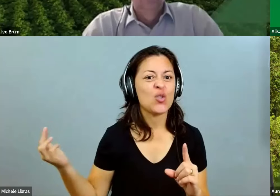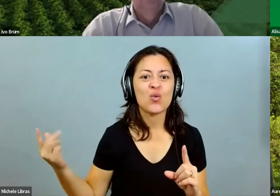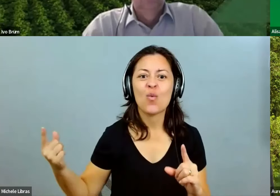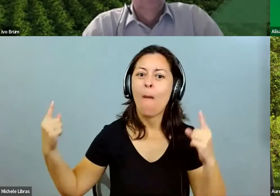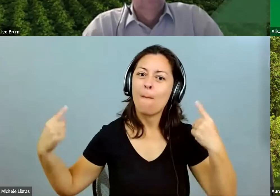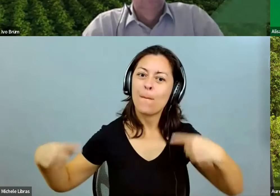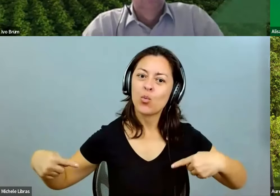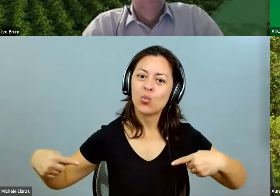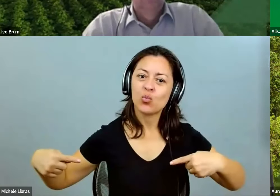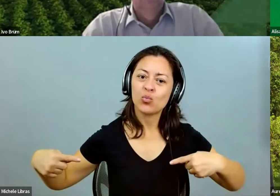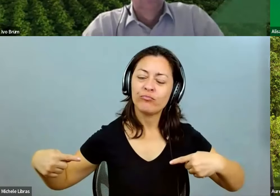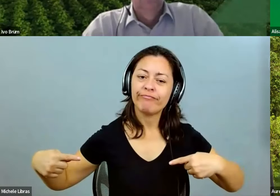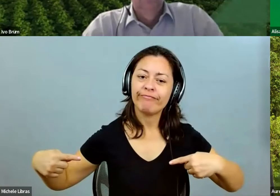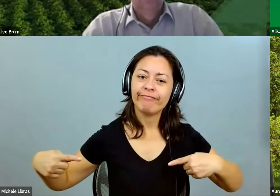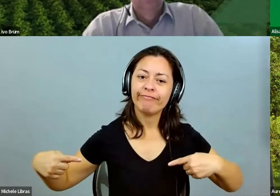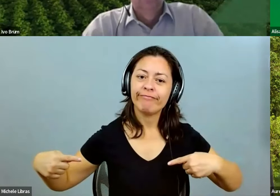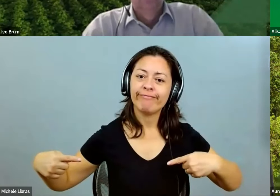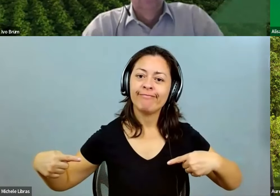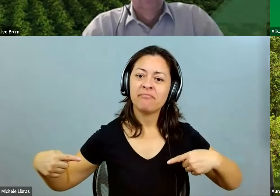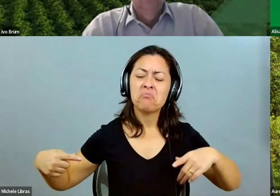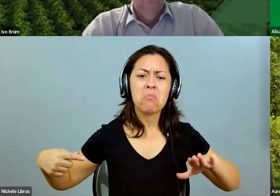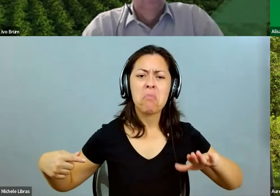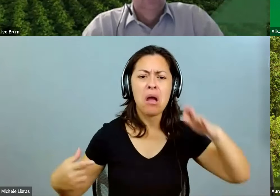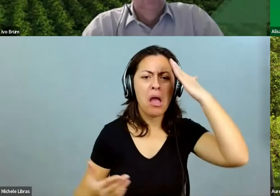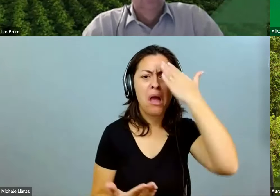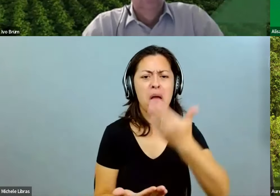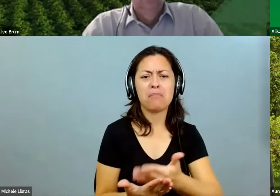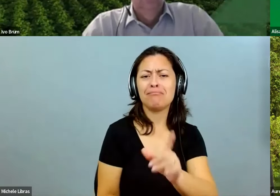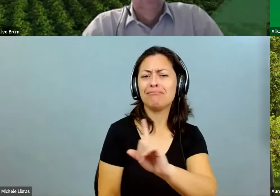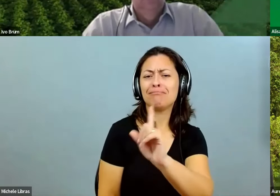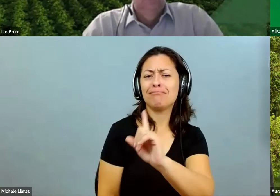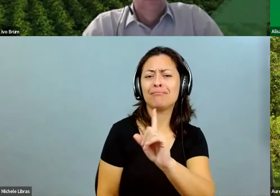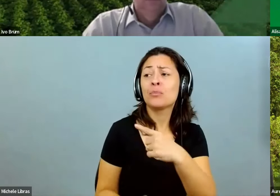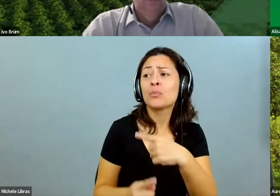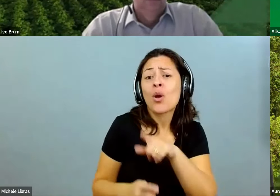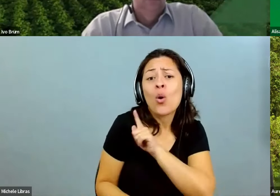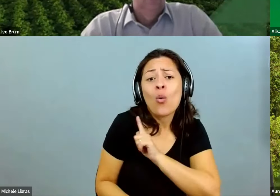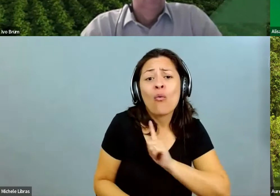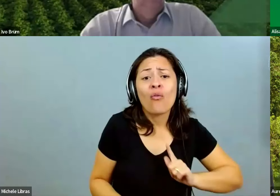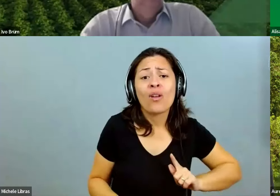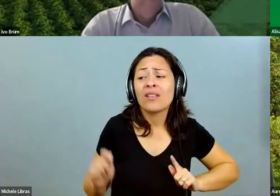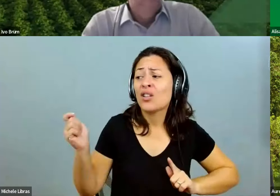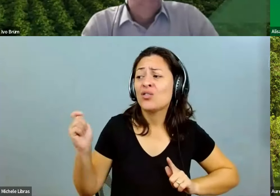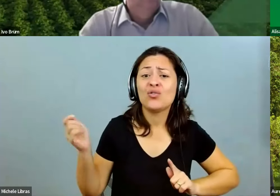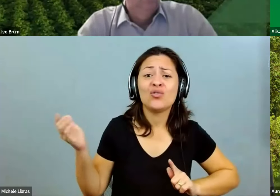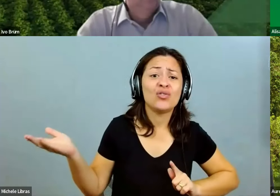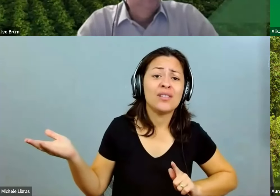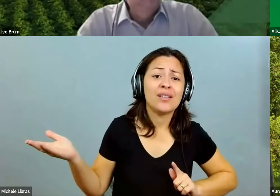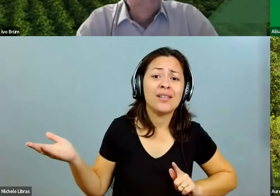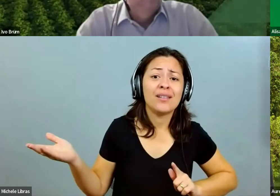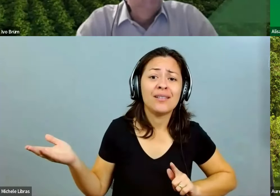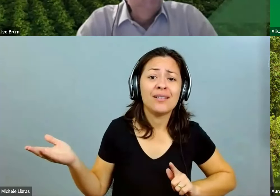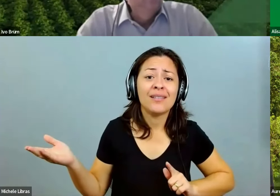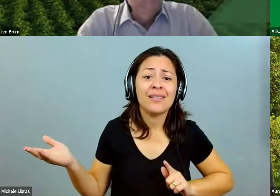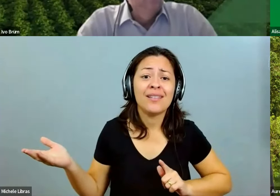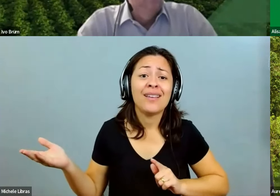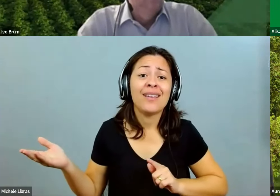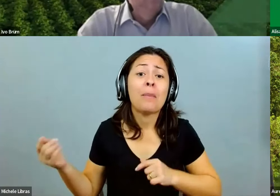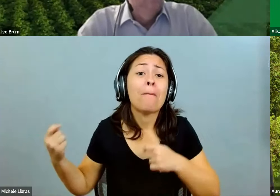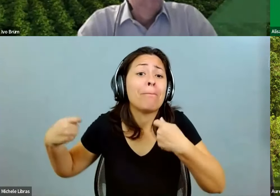né mas eu não acredito que isso possa acontecer porque também o governo da Argentina eh depende desses